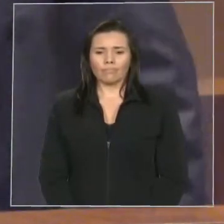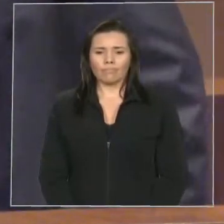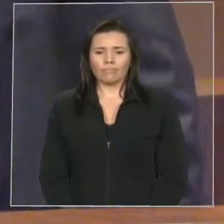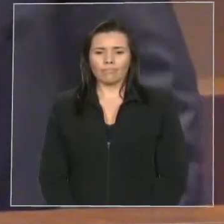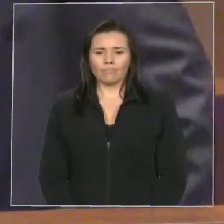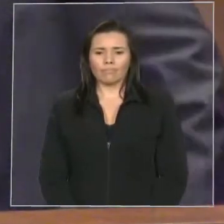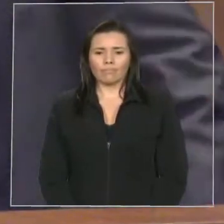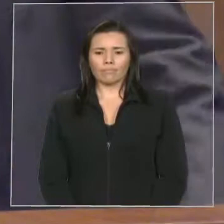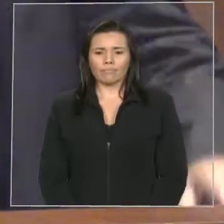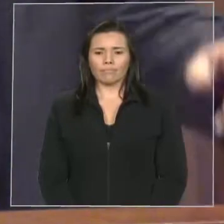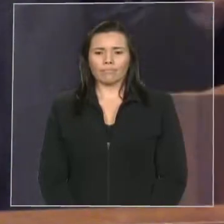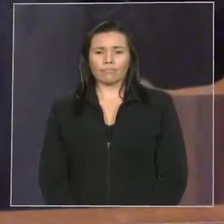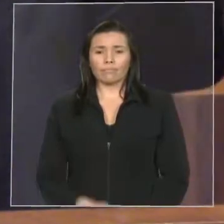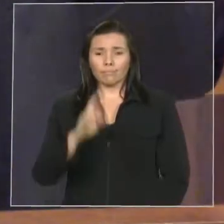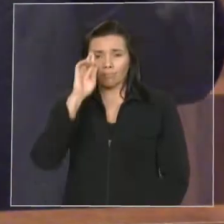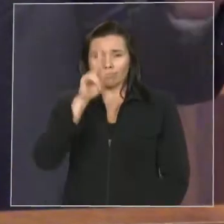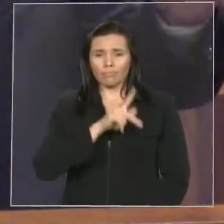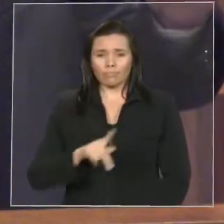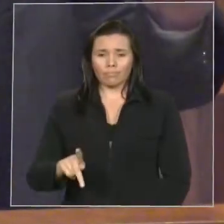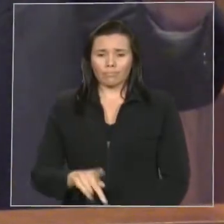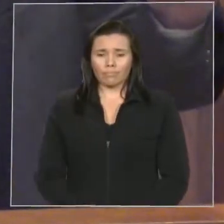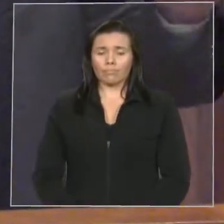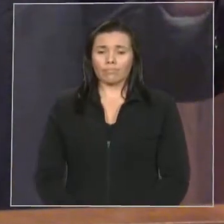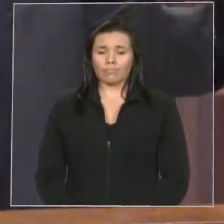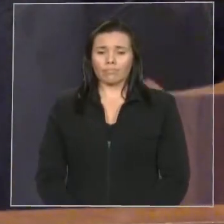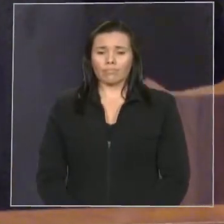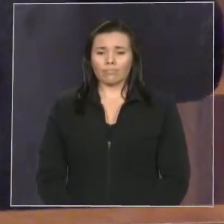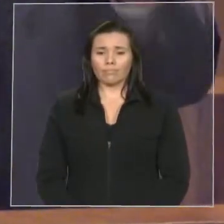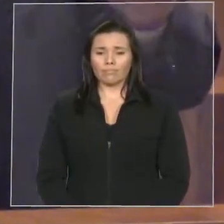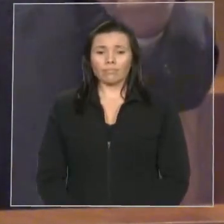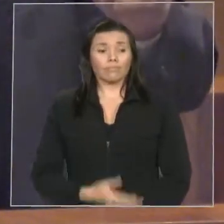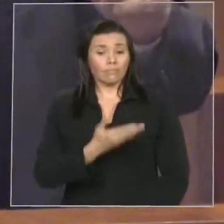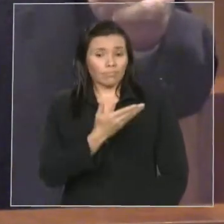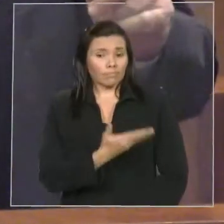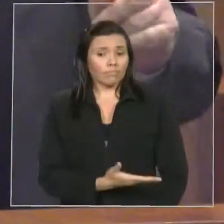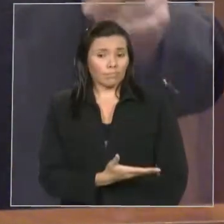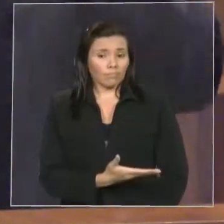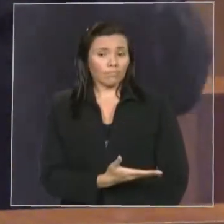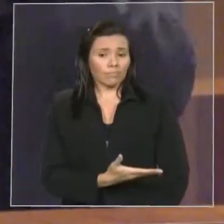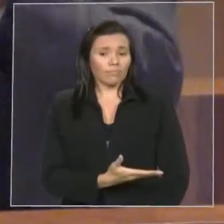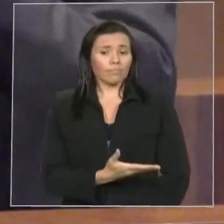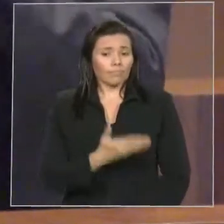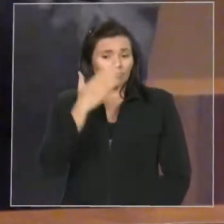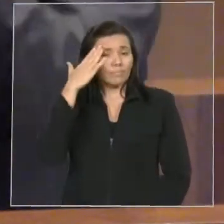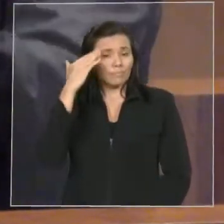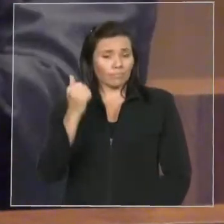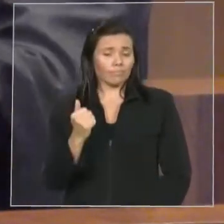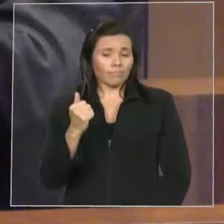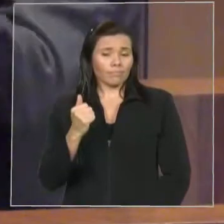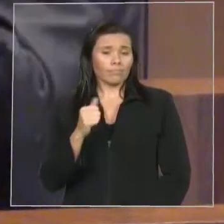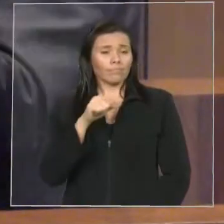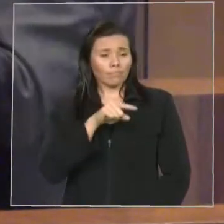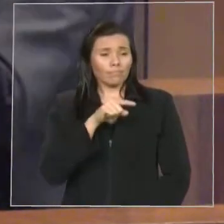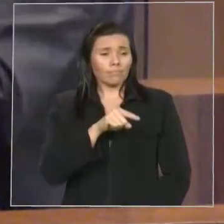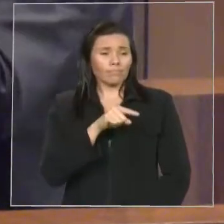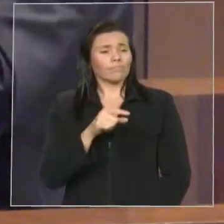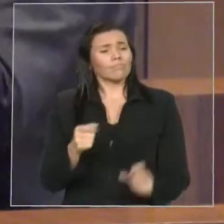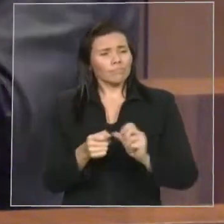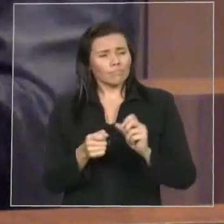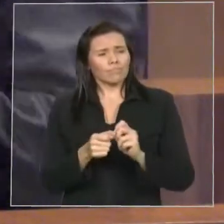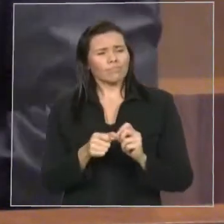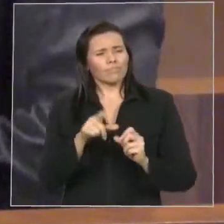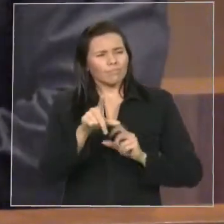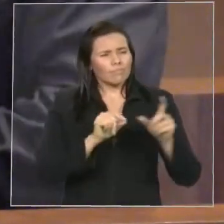Presidente Otelino, Vossa Excelência fez, dentre muitas escolhas que Vossa Excelência